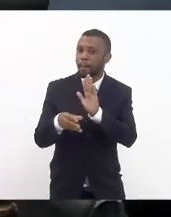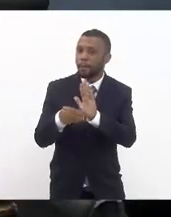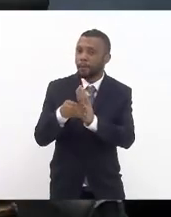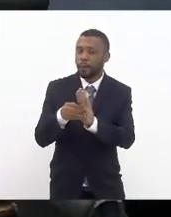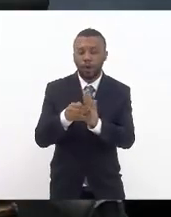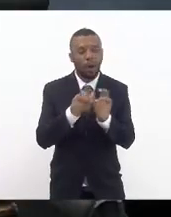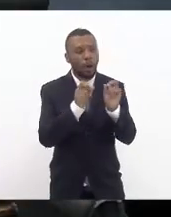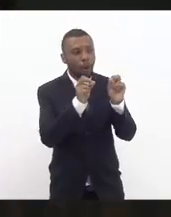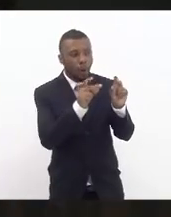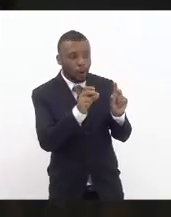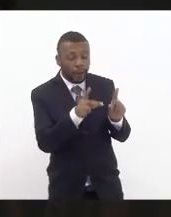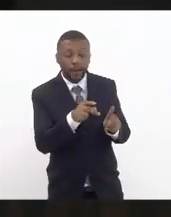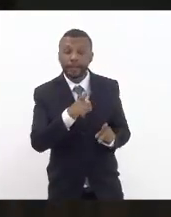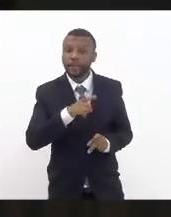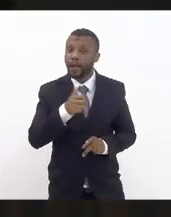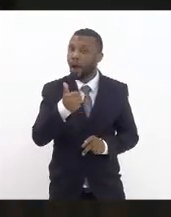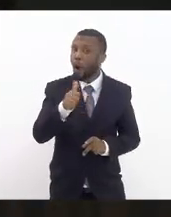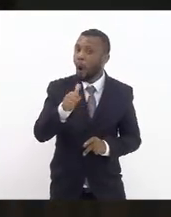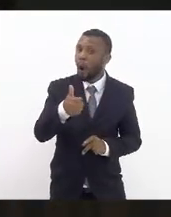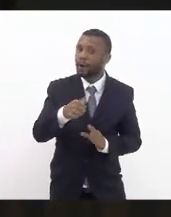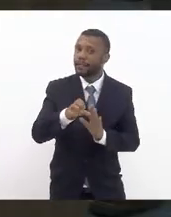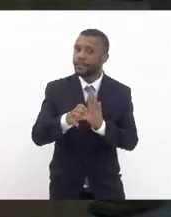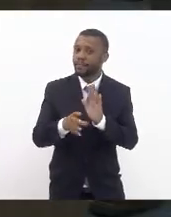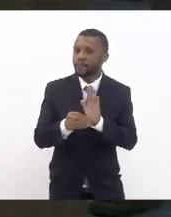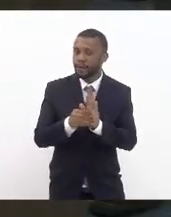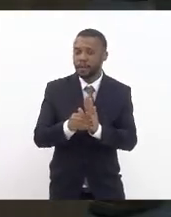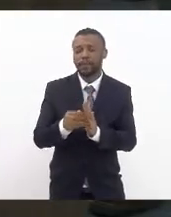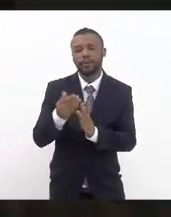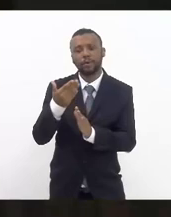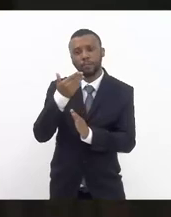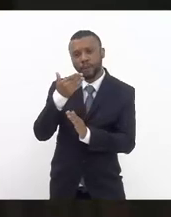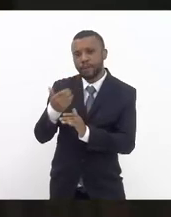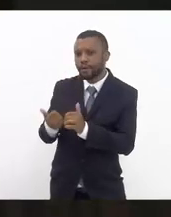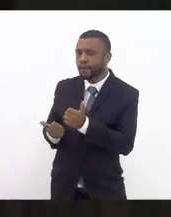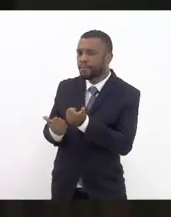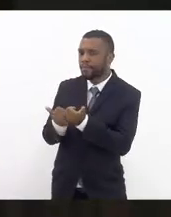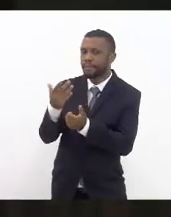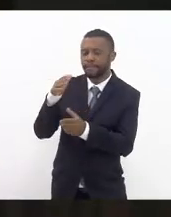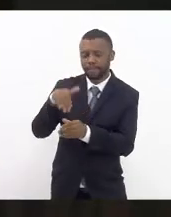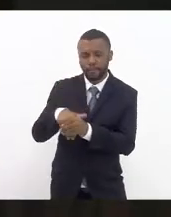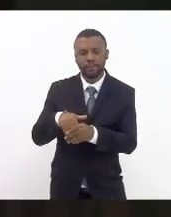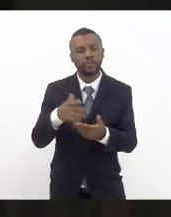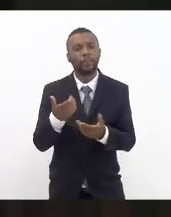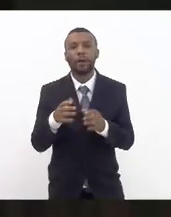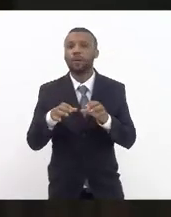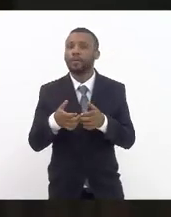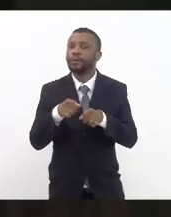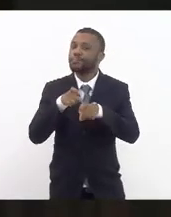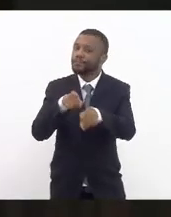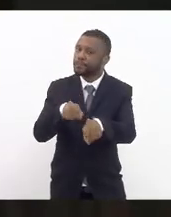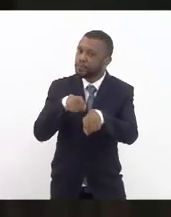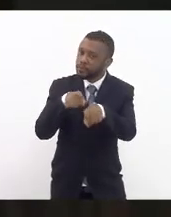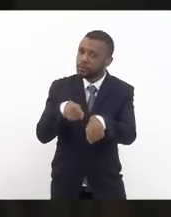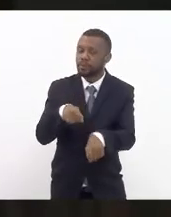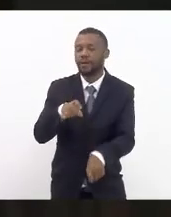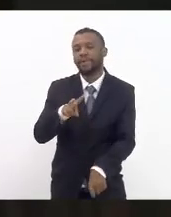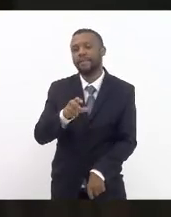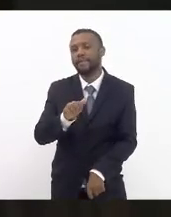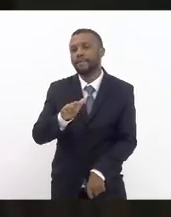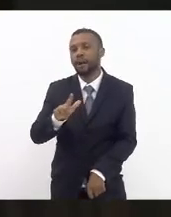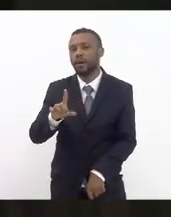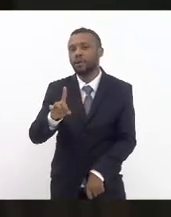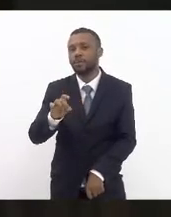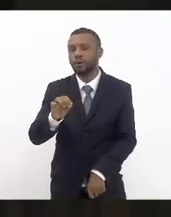emendas. Não, ok. Tirou. Não, tem 11 emendas de plenário. Parecer favorável, presidente. Ok. Pela Comissão de Agricultura, o deputado Valdo Ceasa.